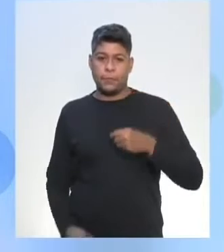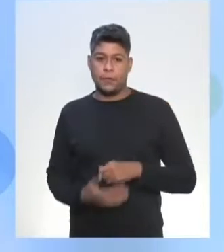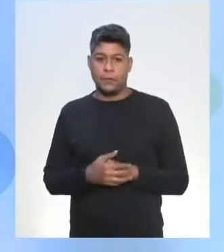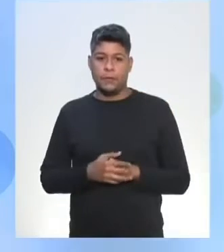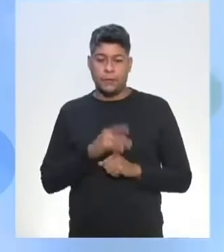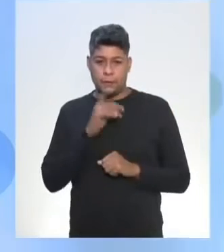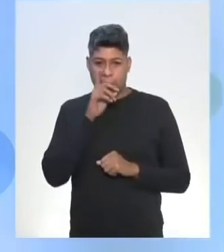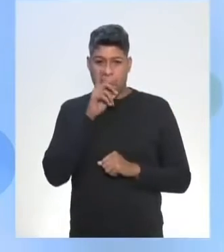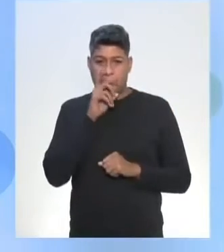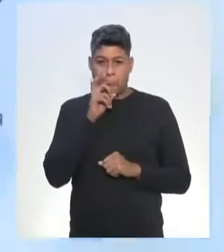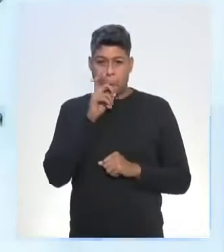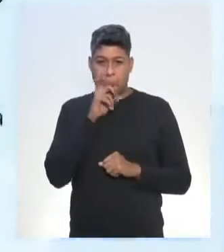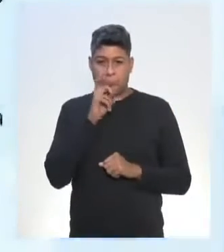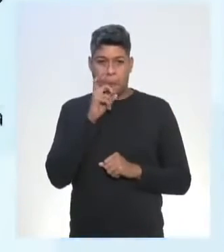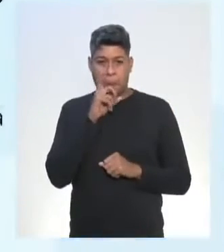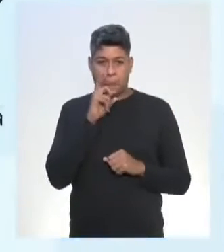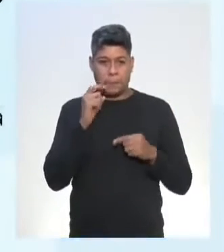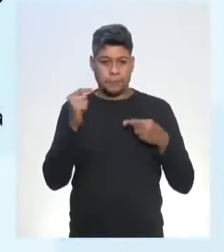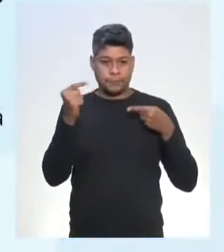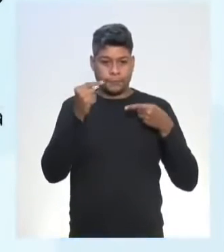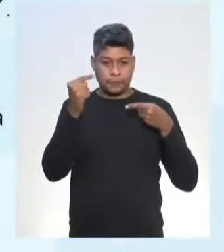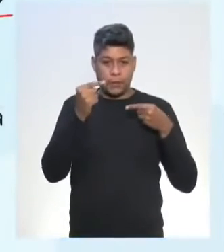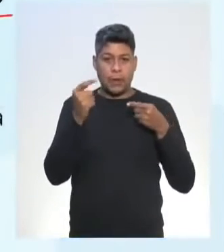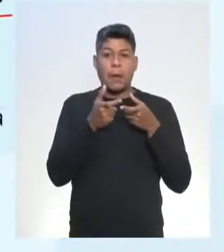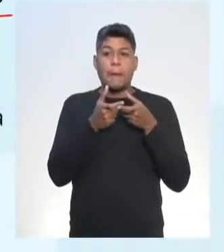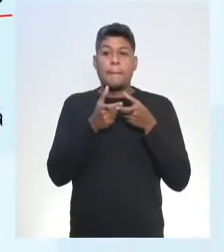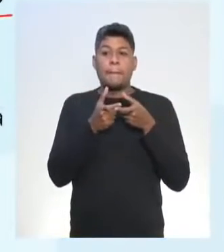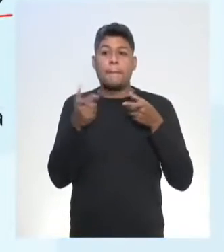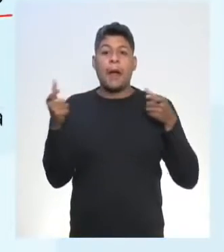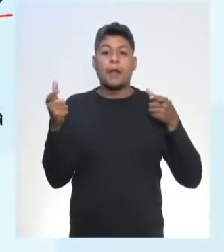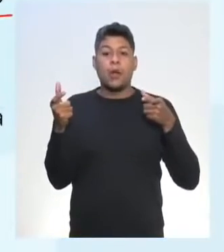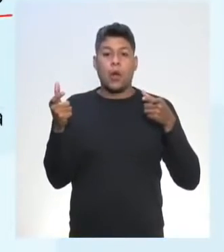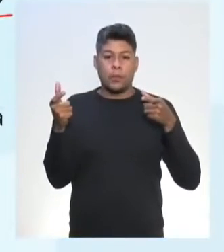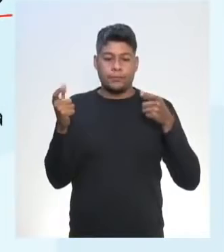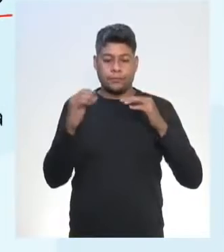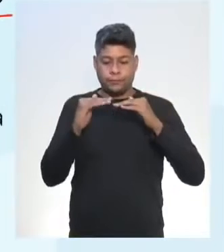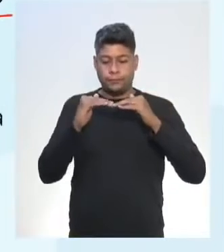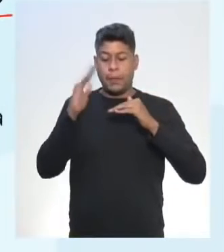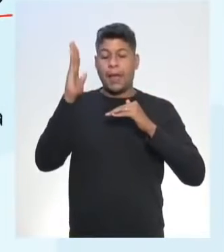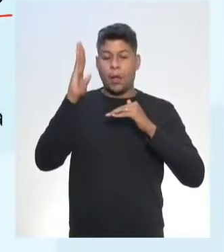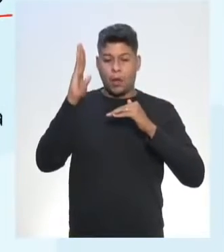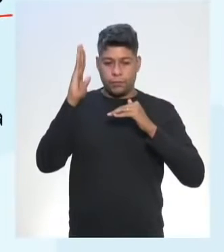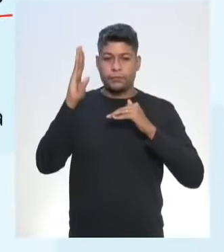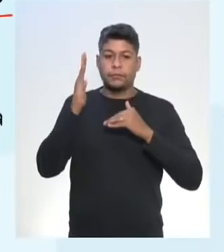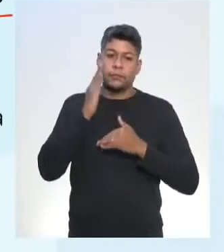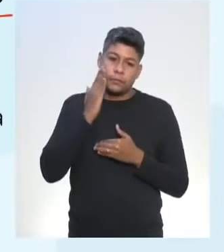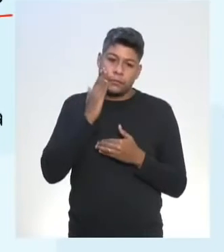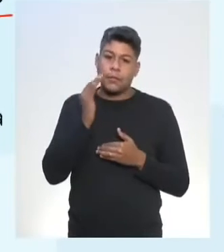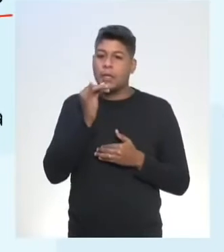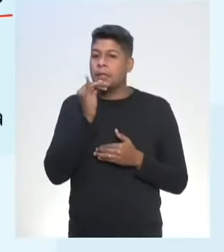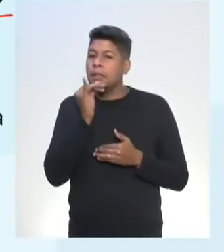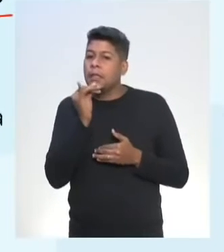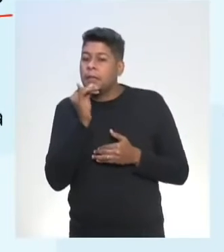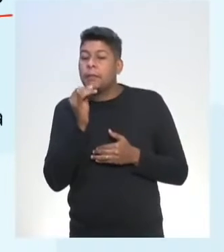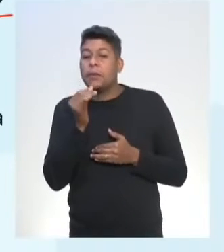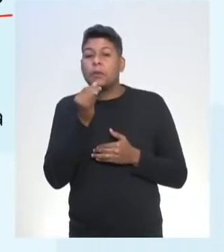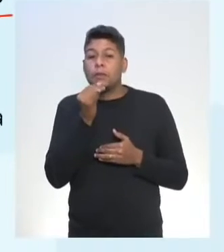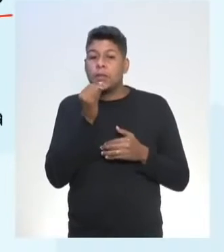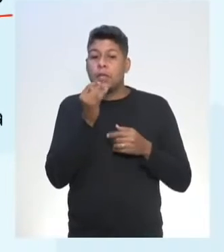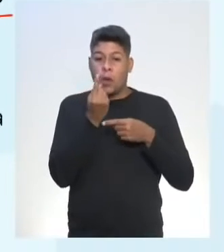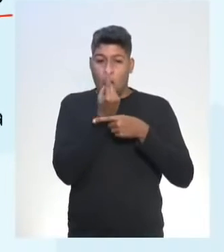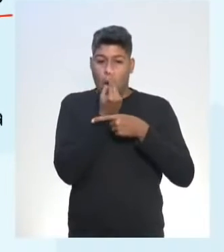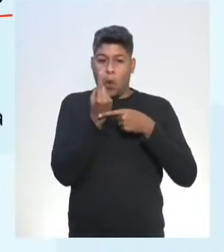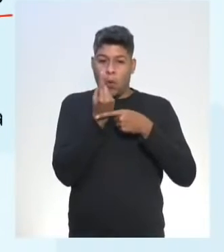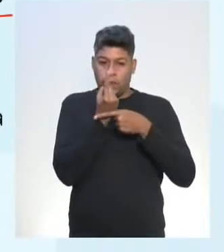a caneta tá o numerador ela é um número maior do que o denominador colocou um exemplo olha lá